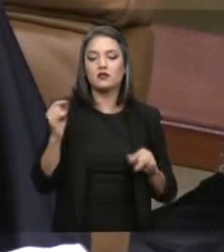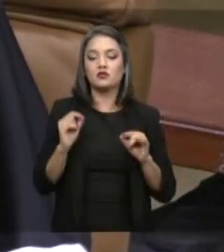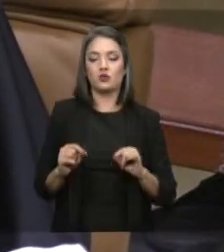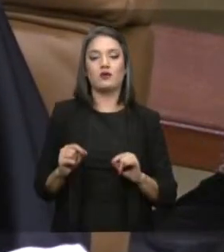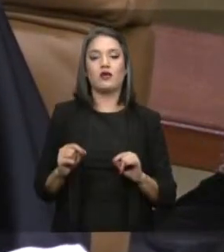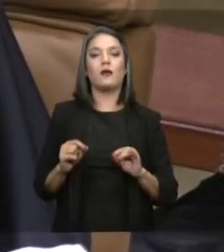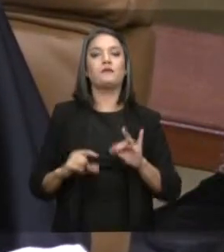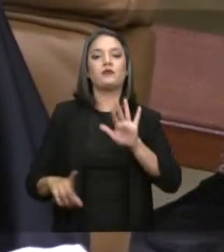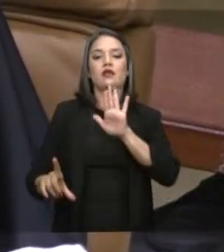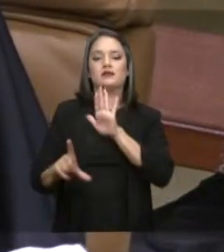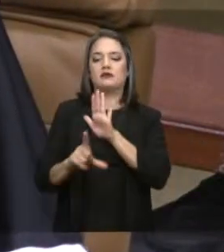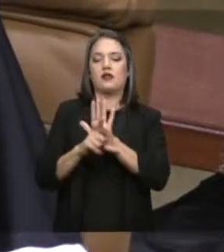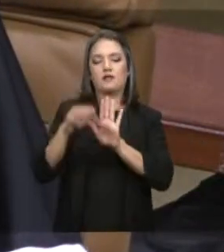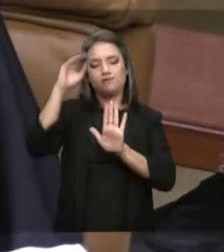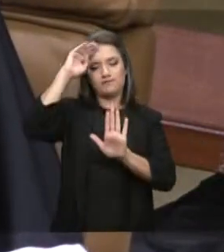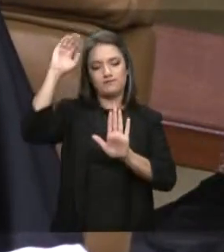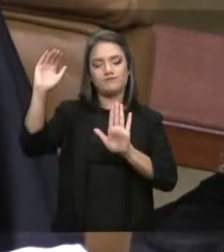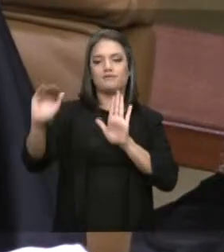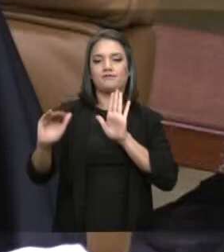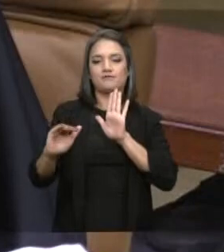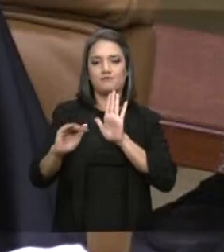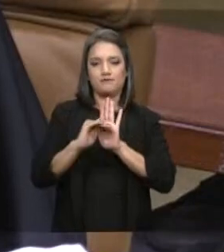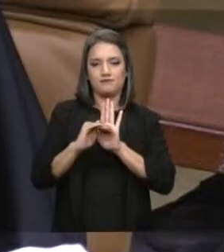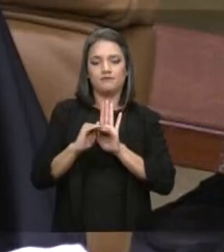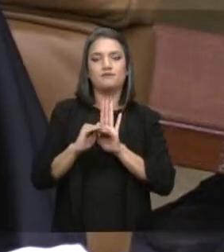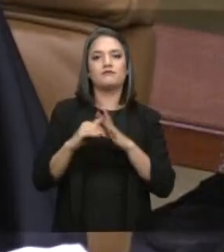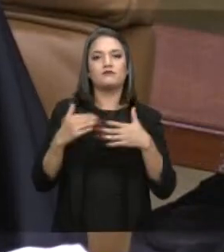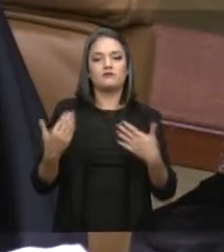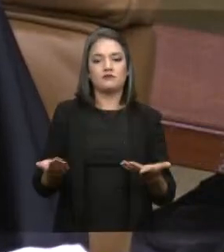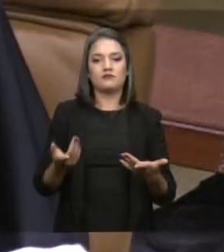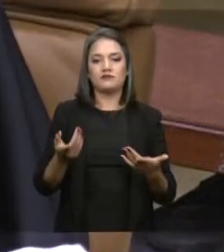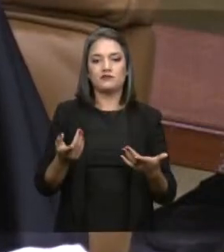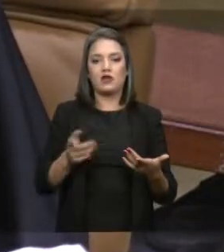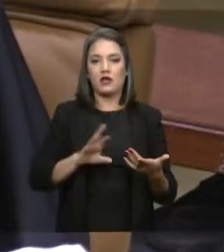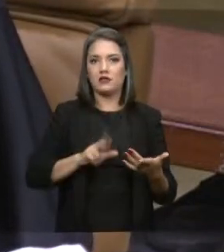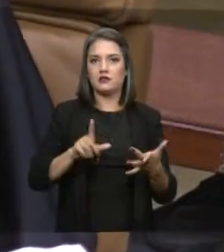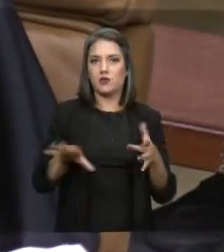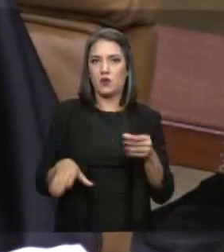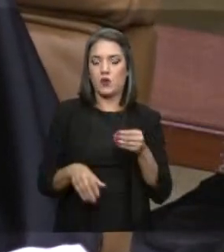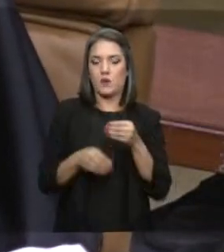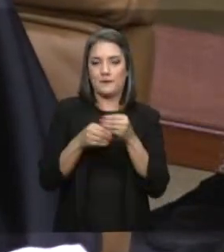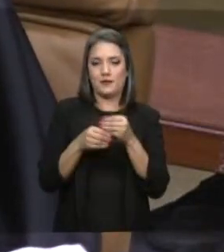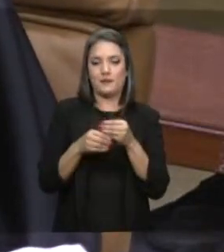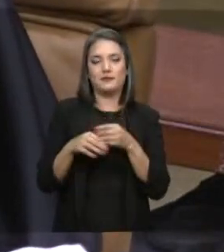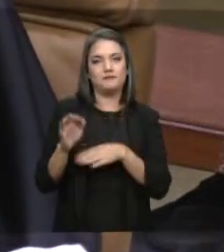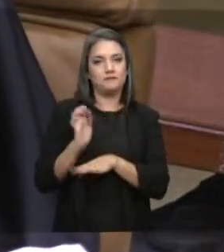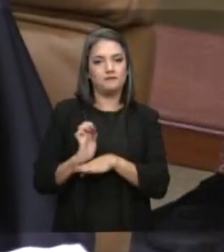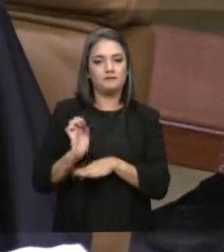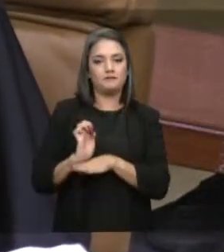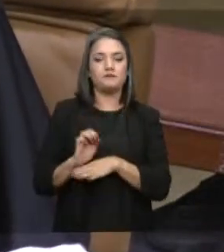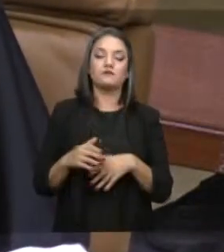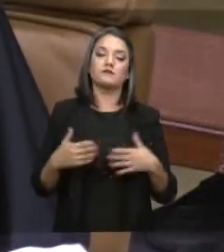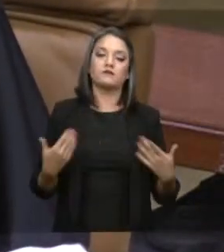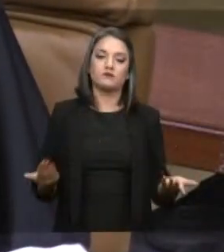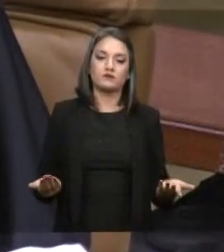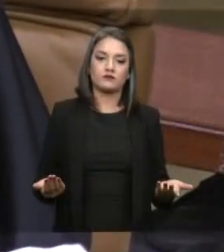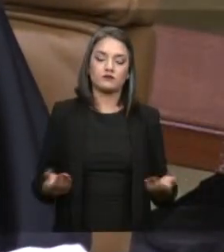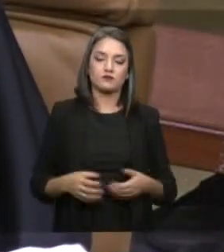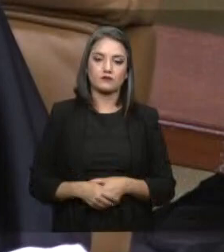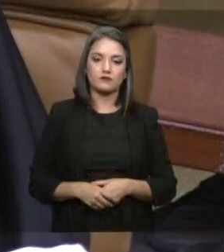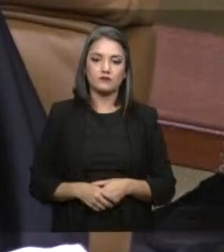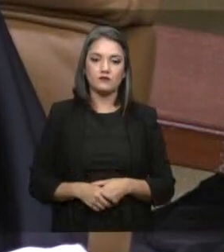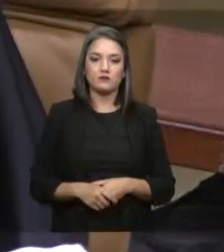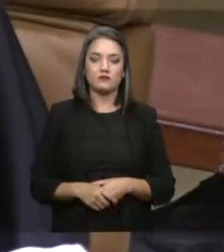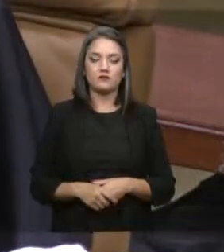efeitos de sua aplicação exclui o poder de complementação que detém os entes menores ou seja em